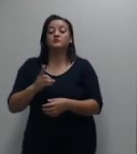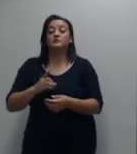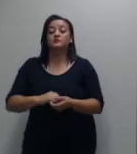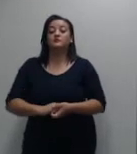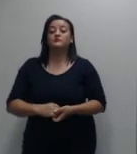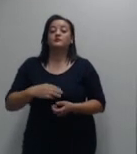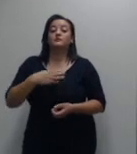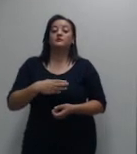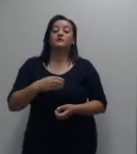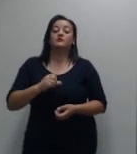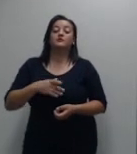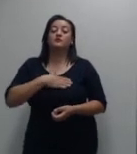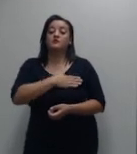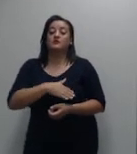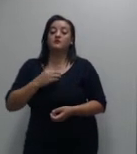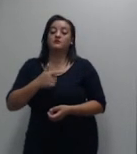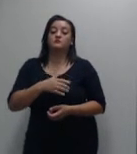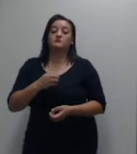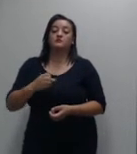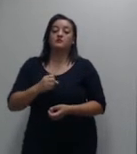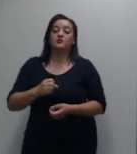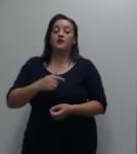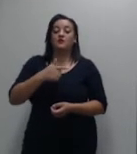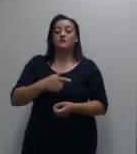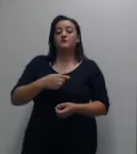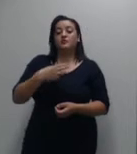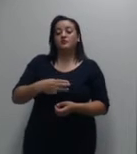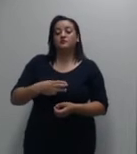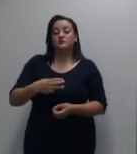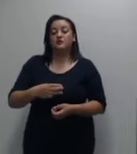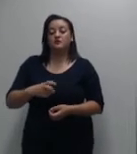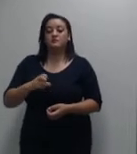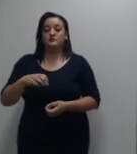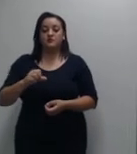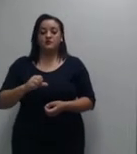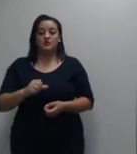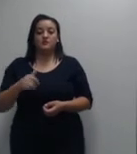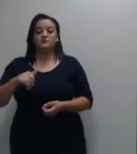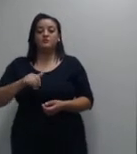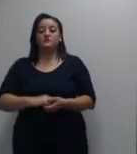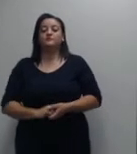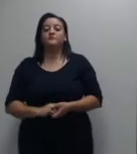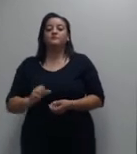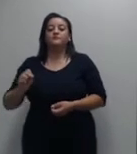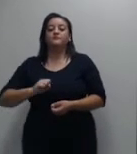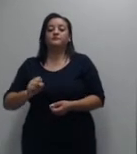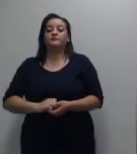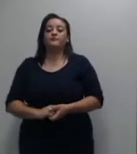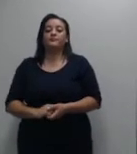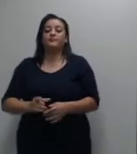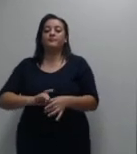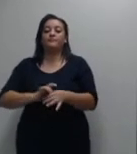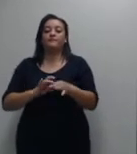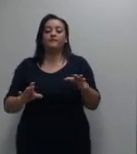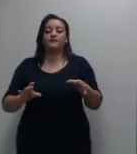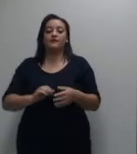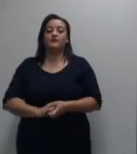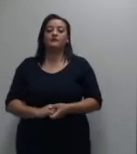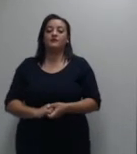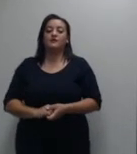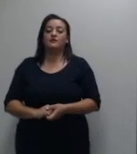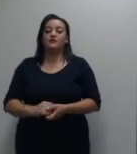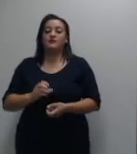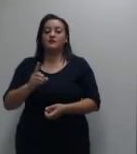trinta de agosto nenhum as 23 59 minutos 39 segundos disponibilizada no diário